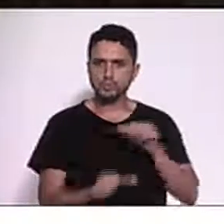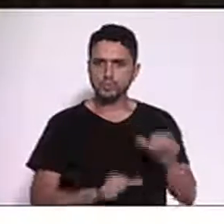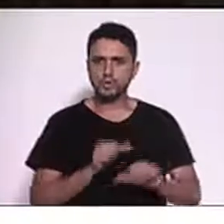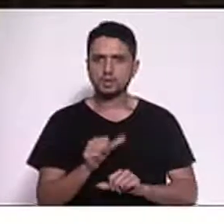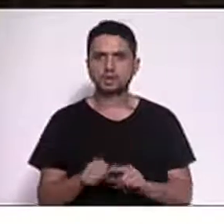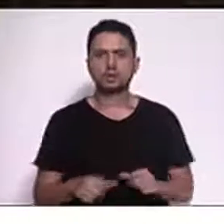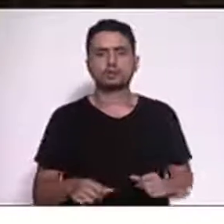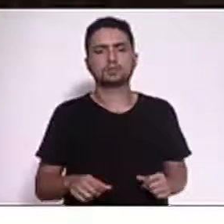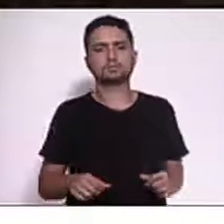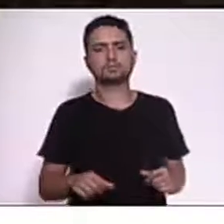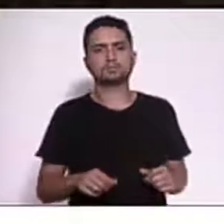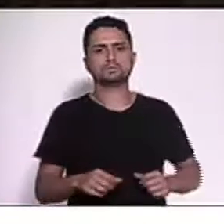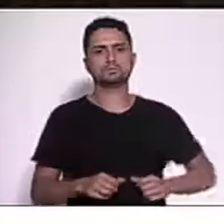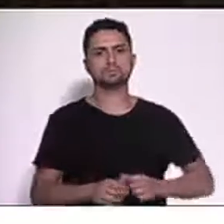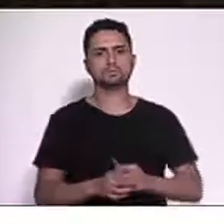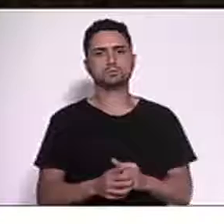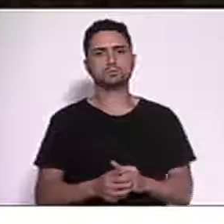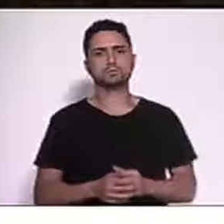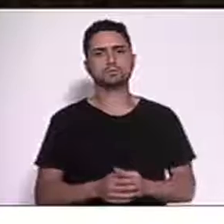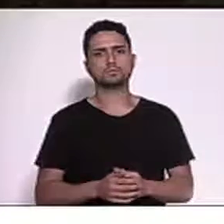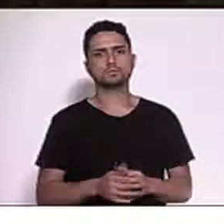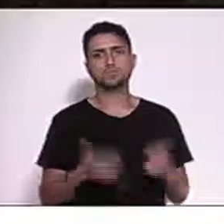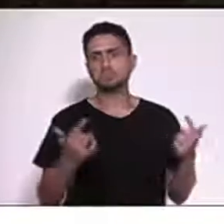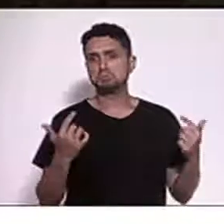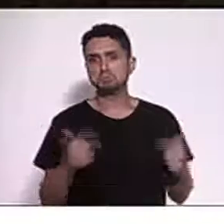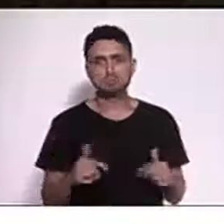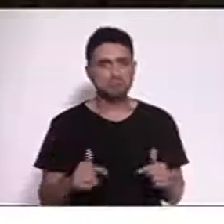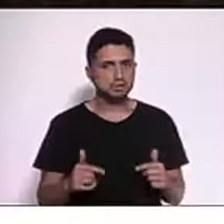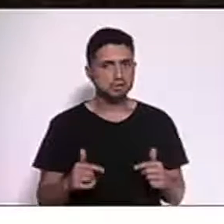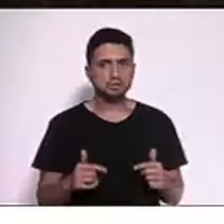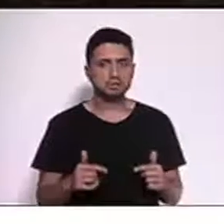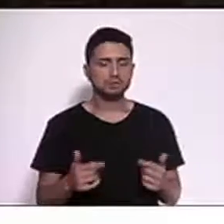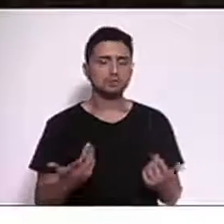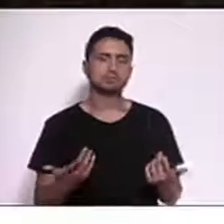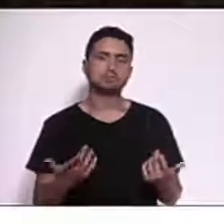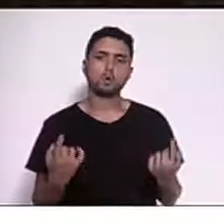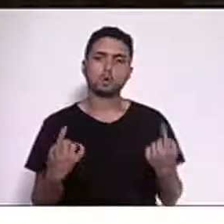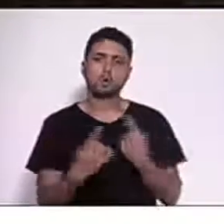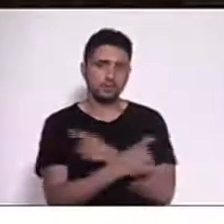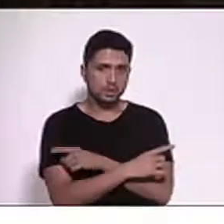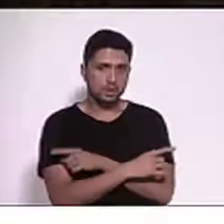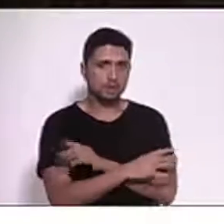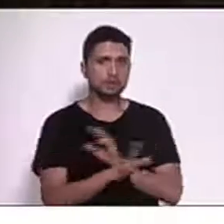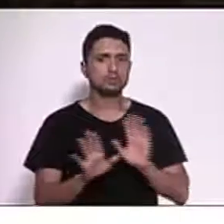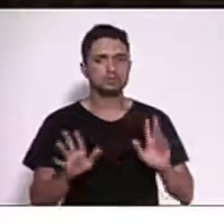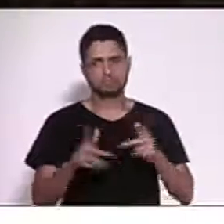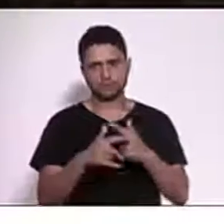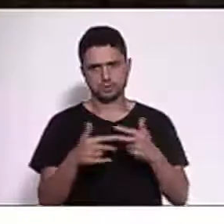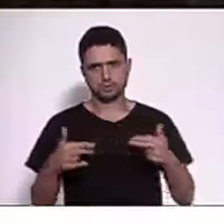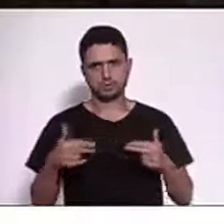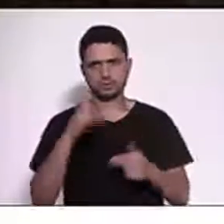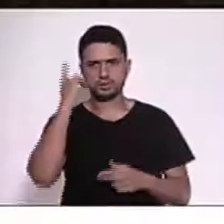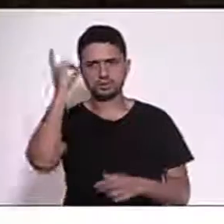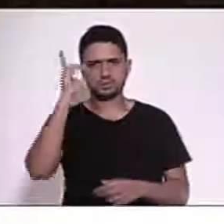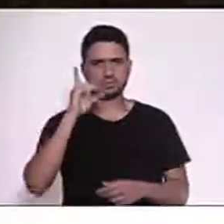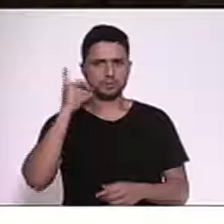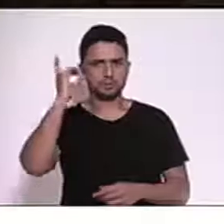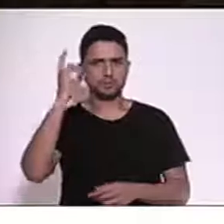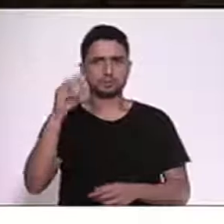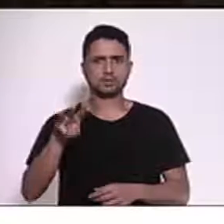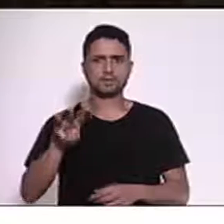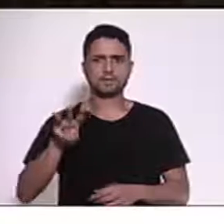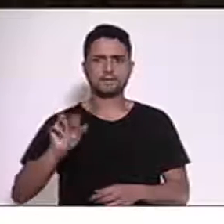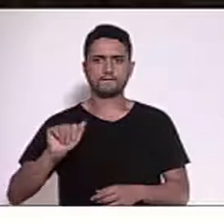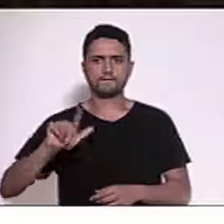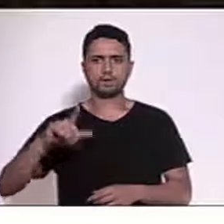E isso a gente não está vendo, muito pelo contrário. Agora, uma coisa, presidente, nobre deputado